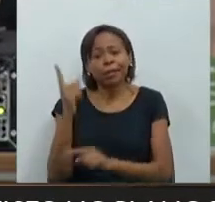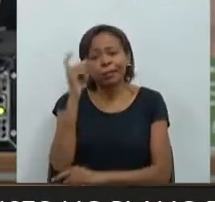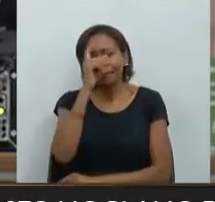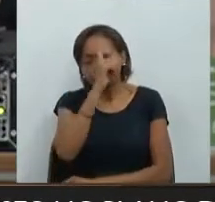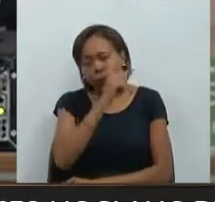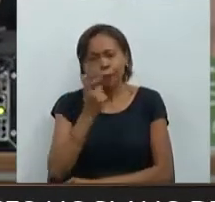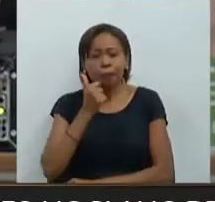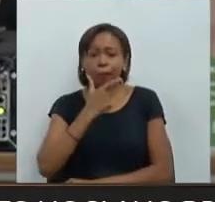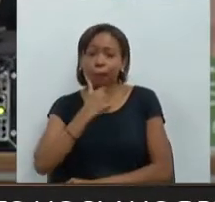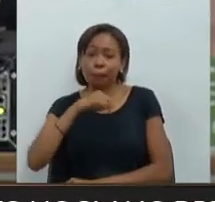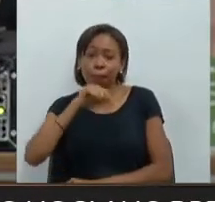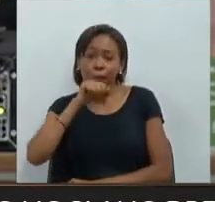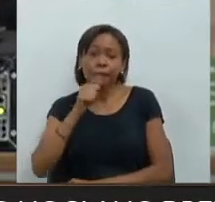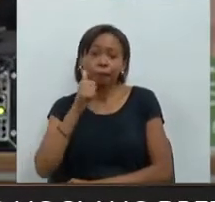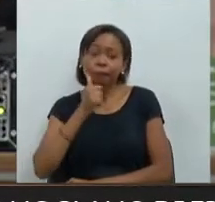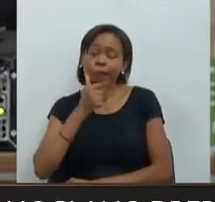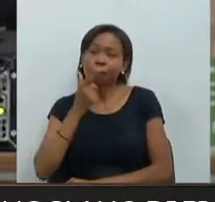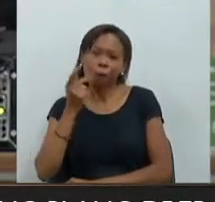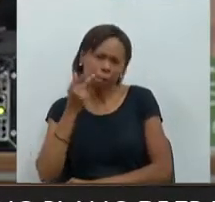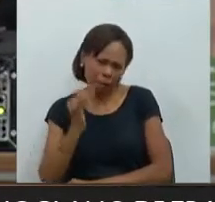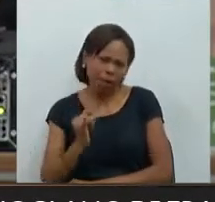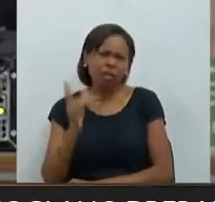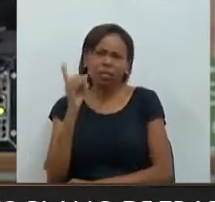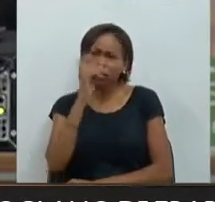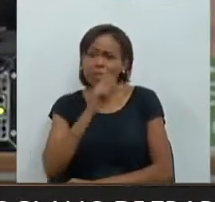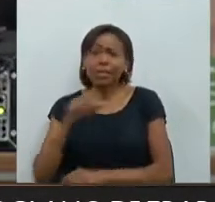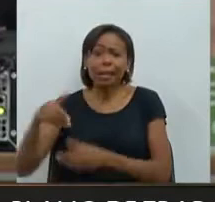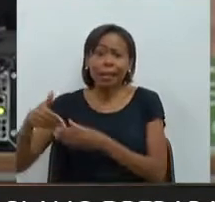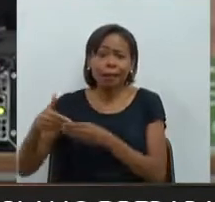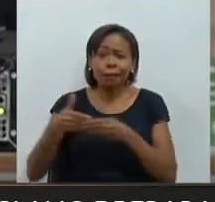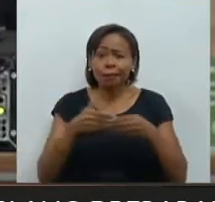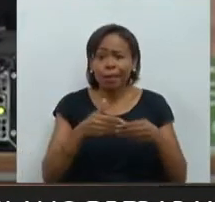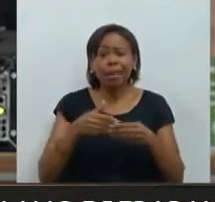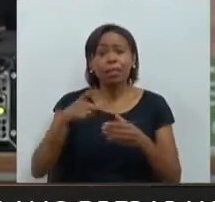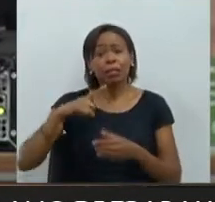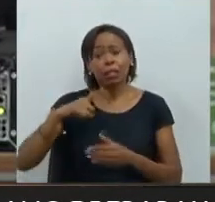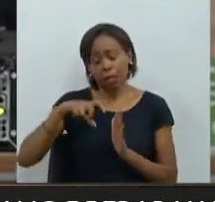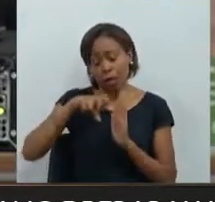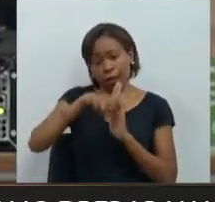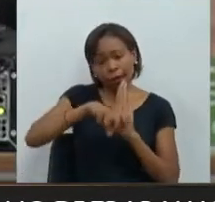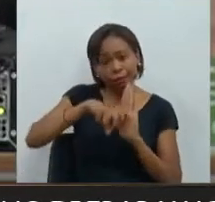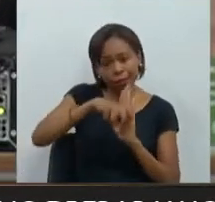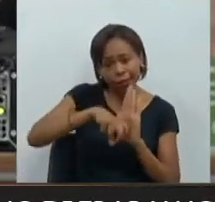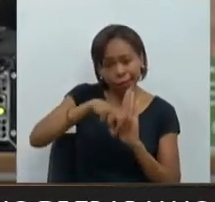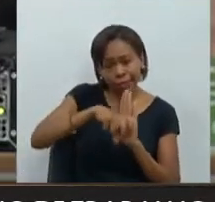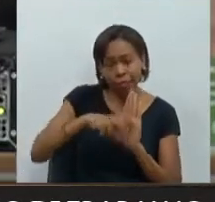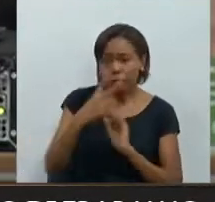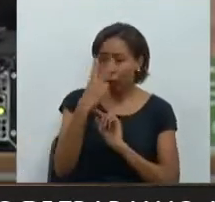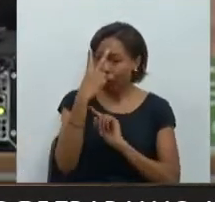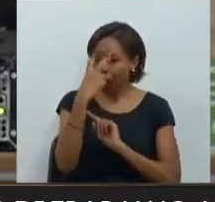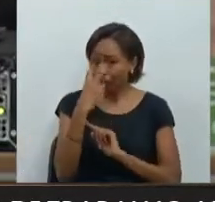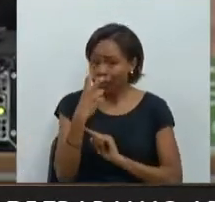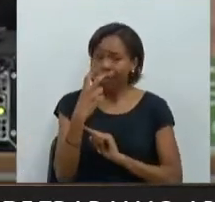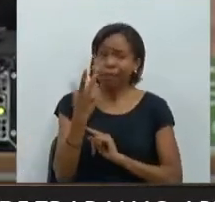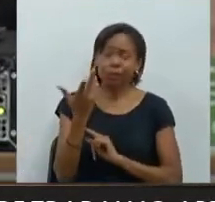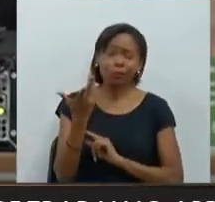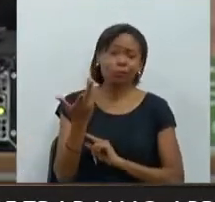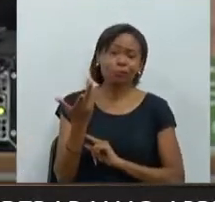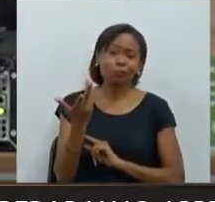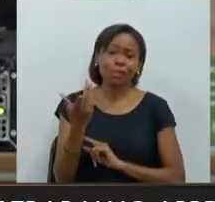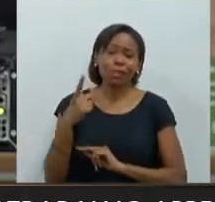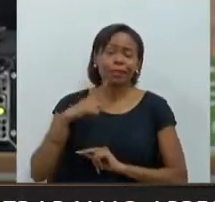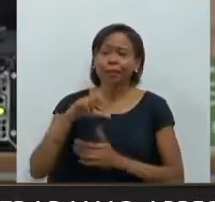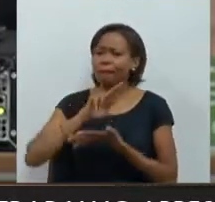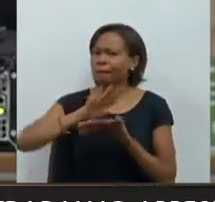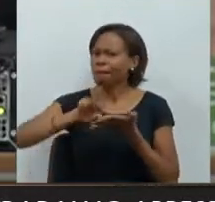que elas já são especiais. Temos cadeirantes, né? Temos baixa visão, nós temos vários